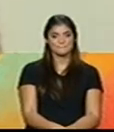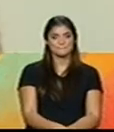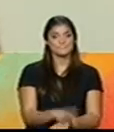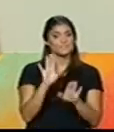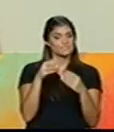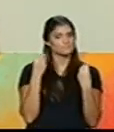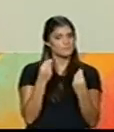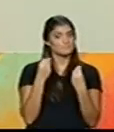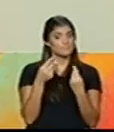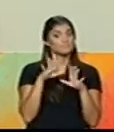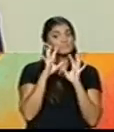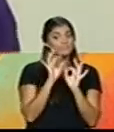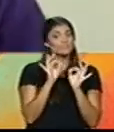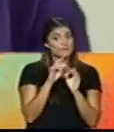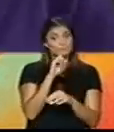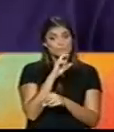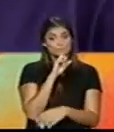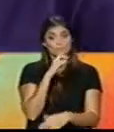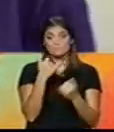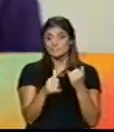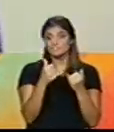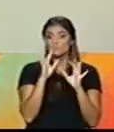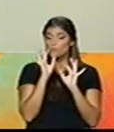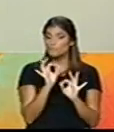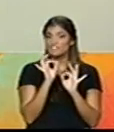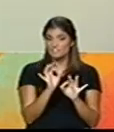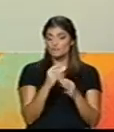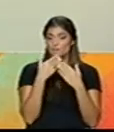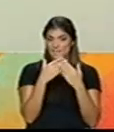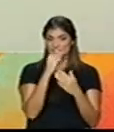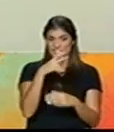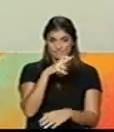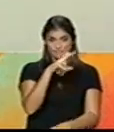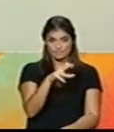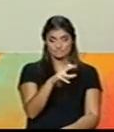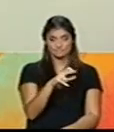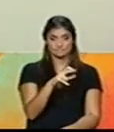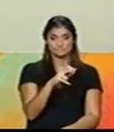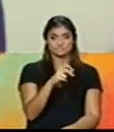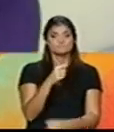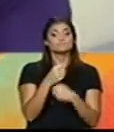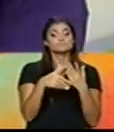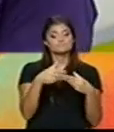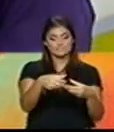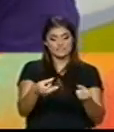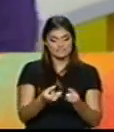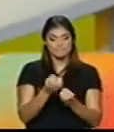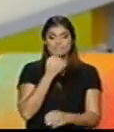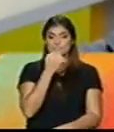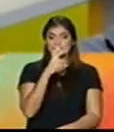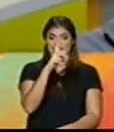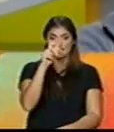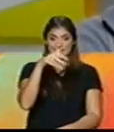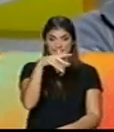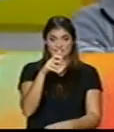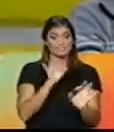Terminou bem, mas cuidado, isto pode tornar-se um perigo. Muito cuidado. Obrigada, Edvor. Entretanto, a tarte de maçã rainheta da